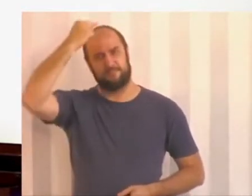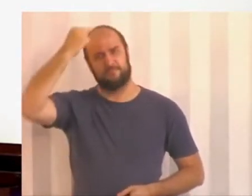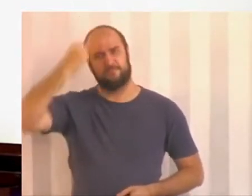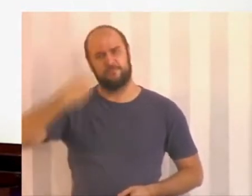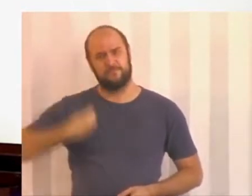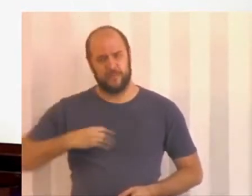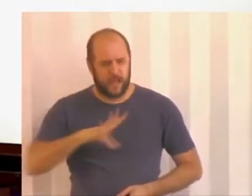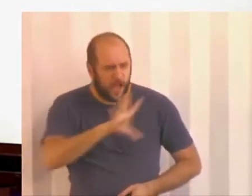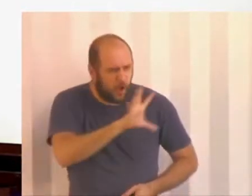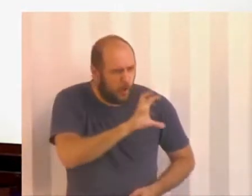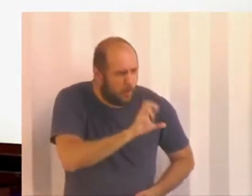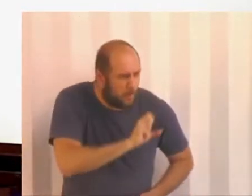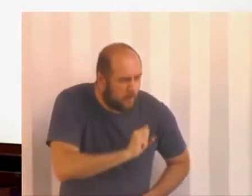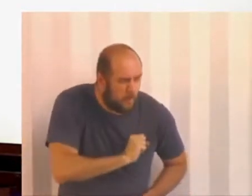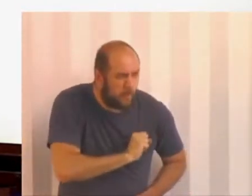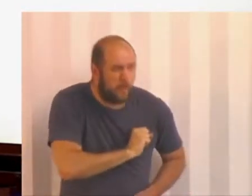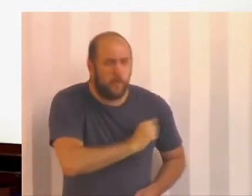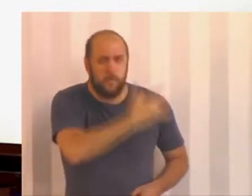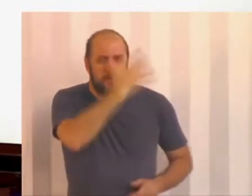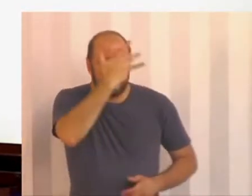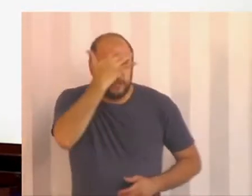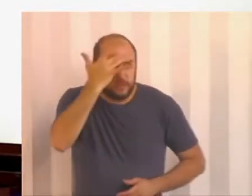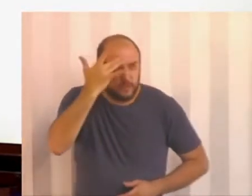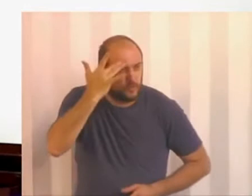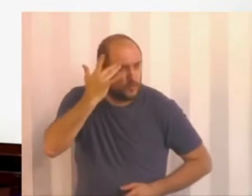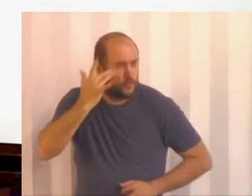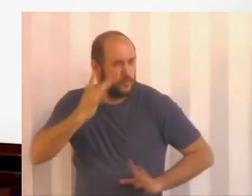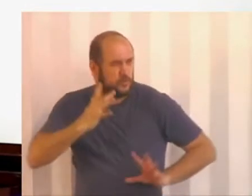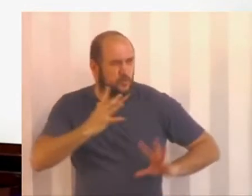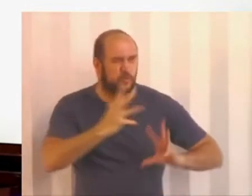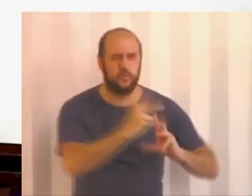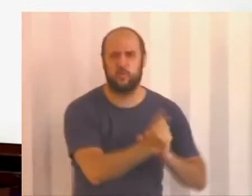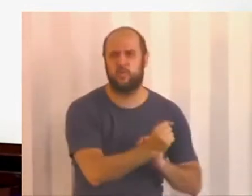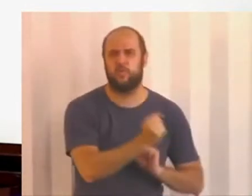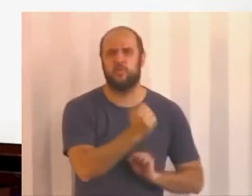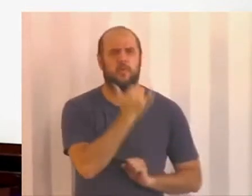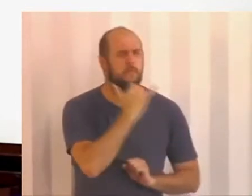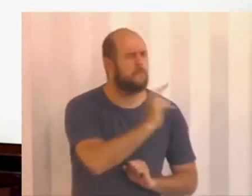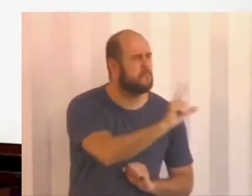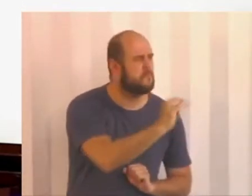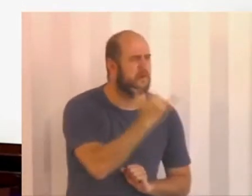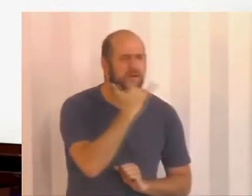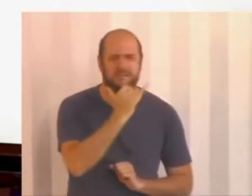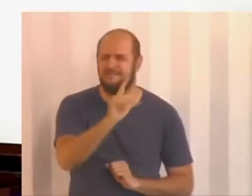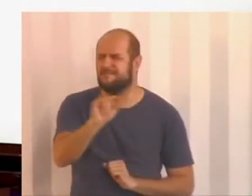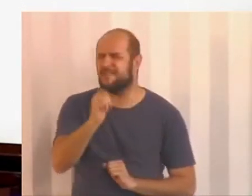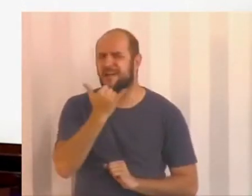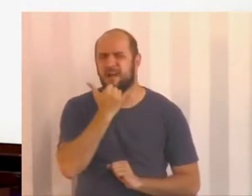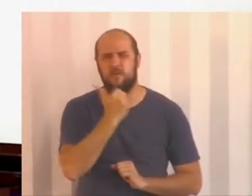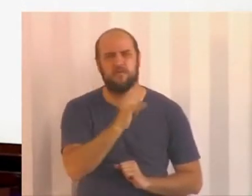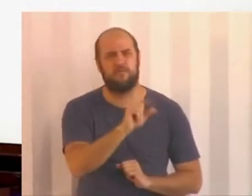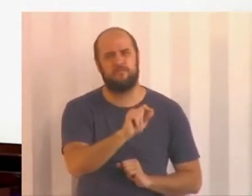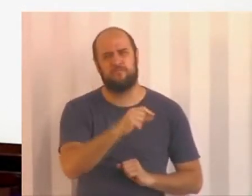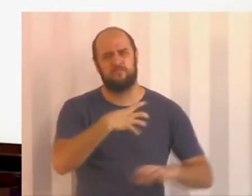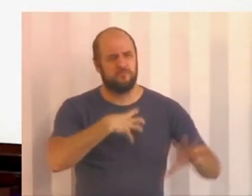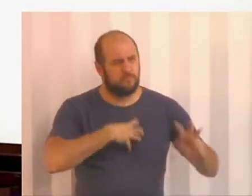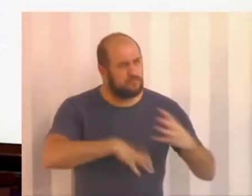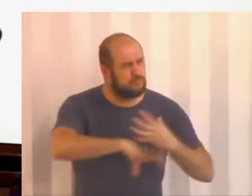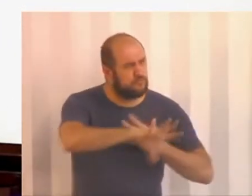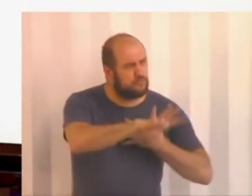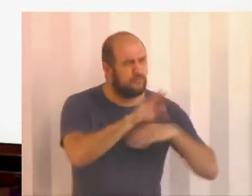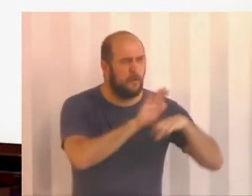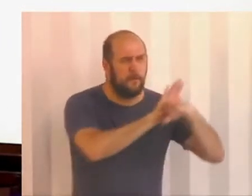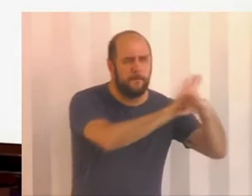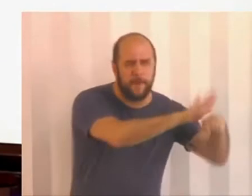nosso próximo. E esse amor me leva a ser humilde, a perdoar uns aos outros, a suportar uns